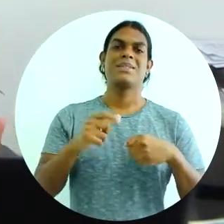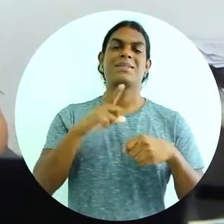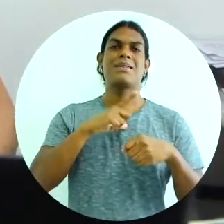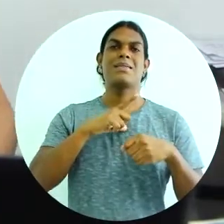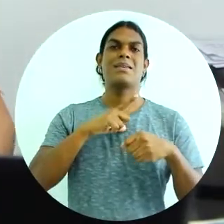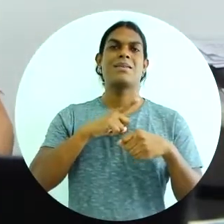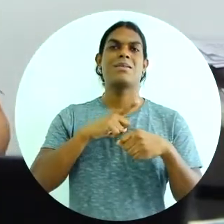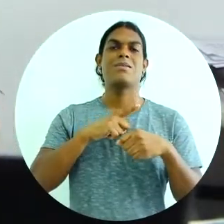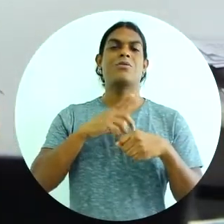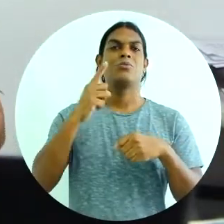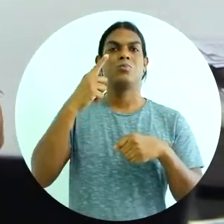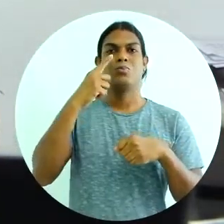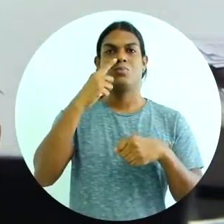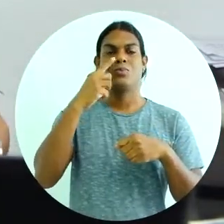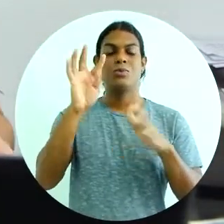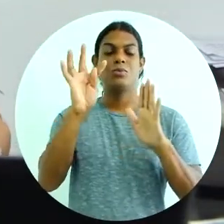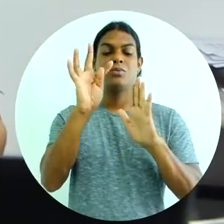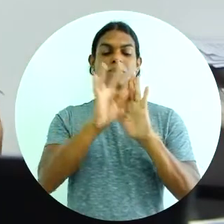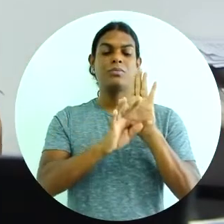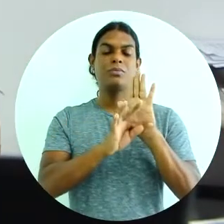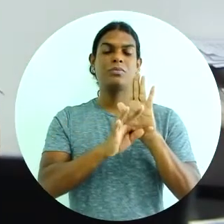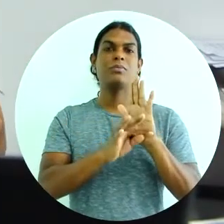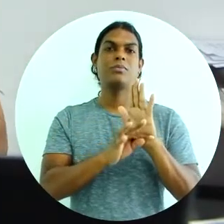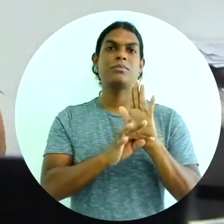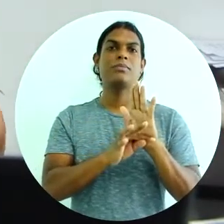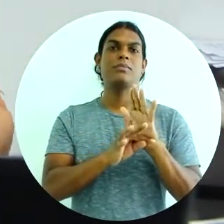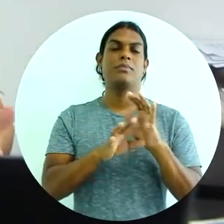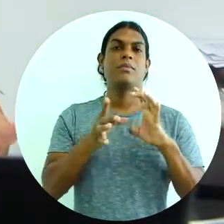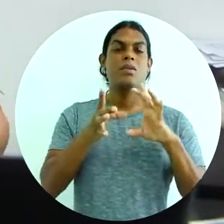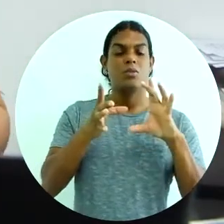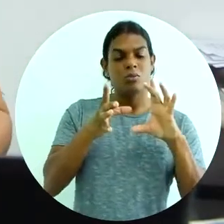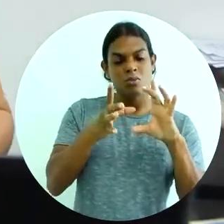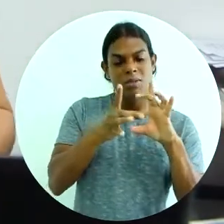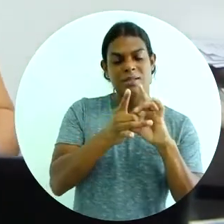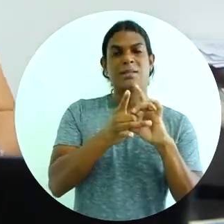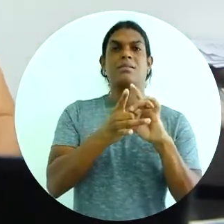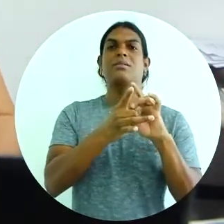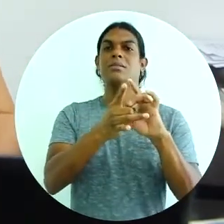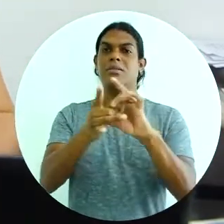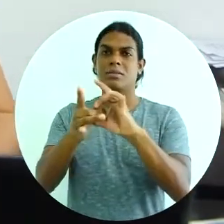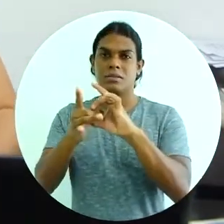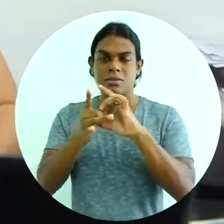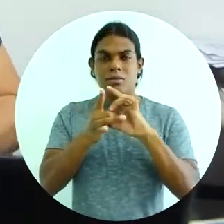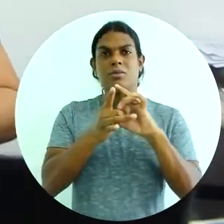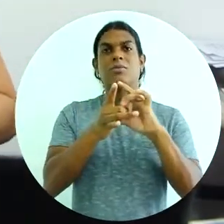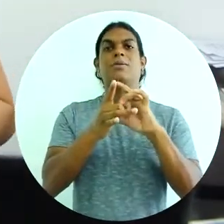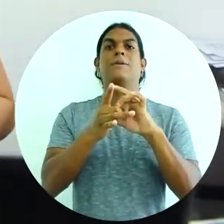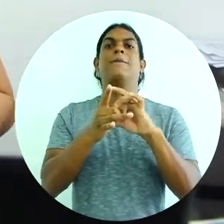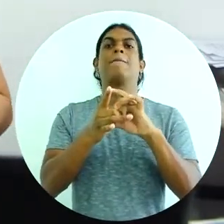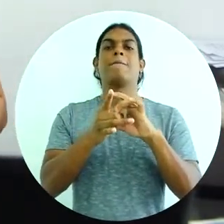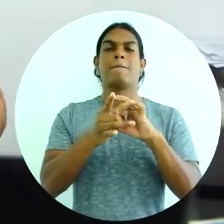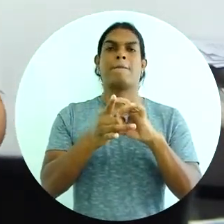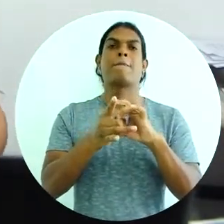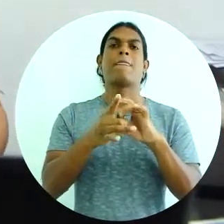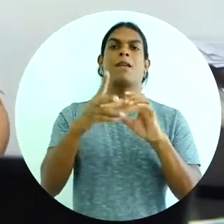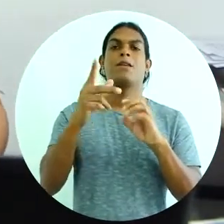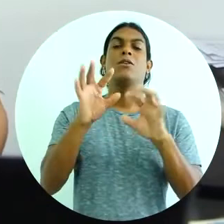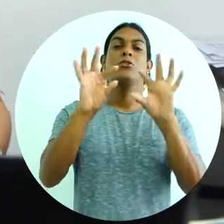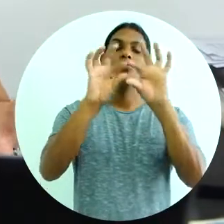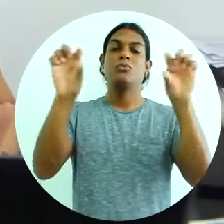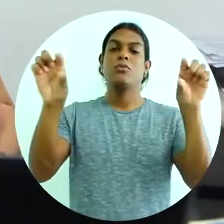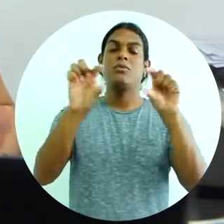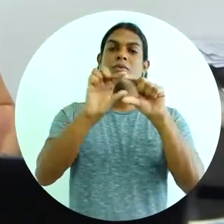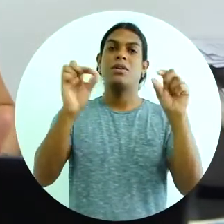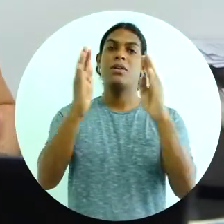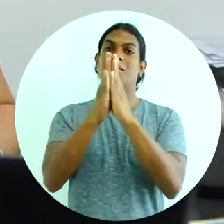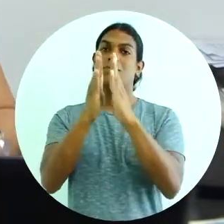sentido. Então, desde a ligação de uma oração com a outra, de uma frase, de um parágrafo com o outro,